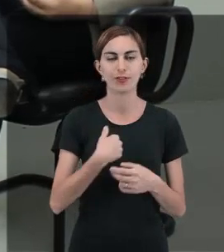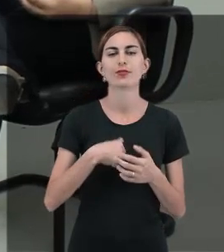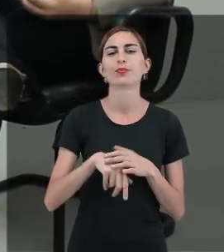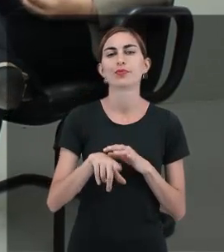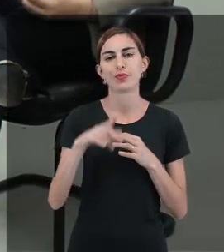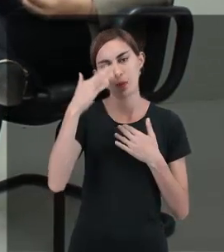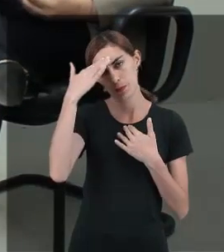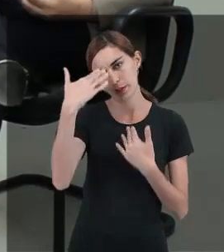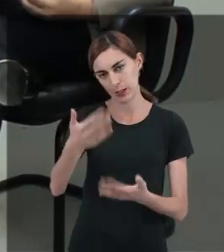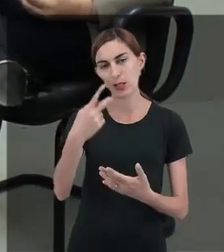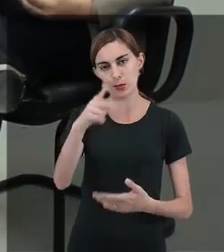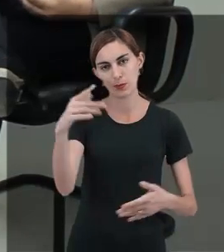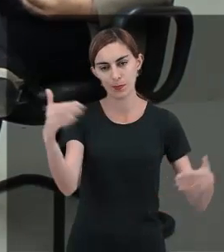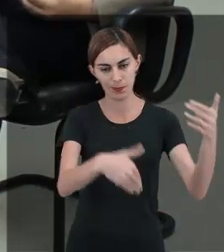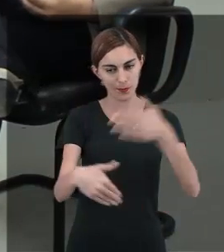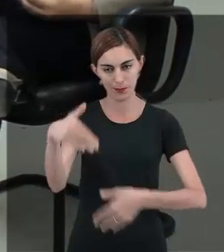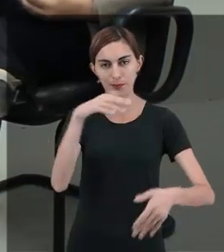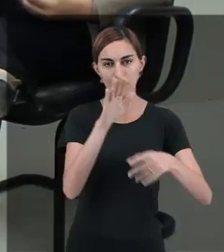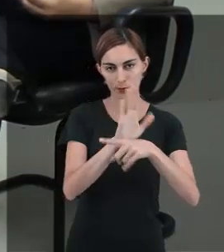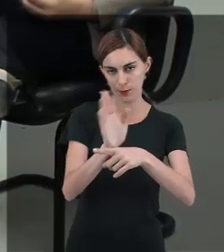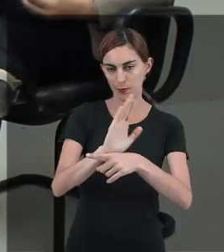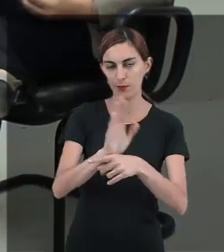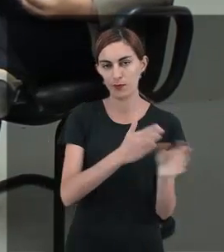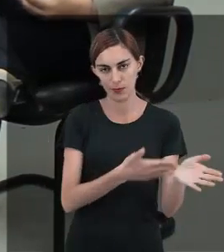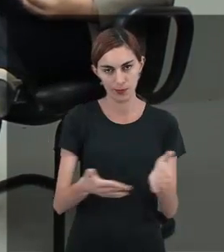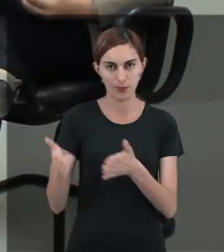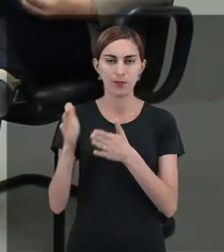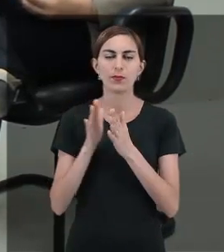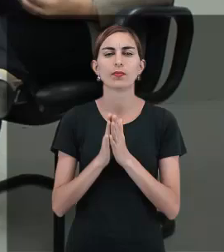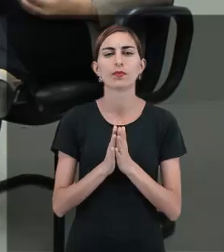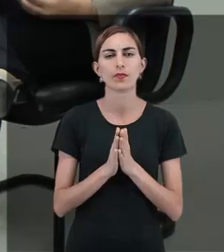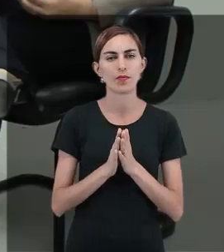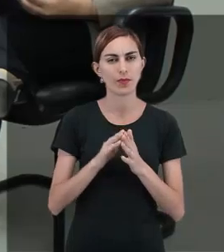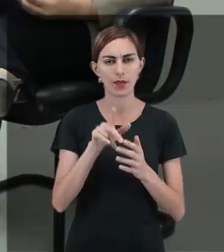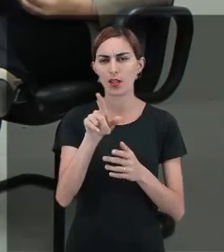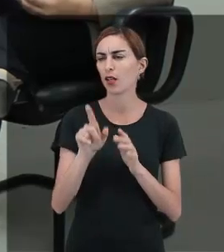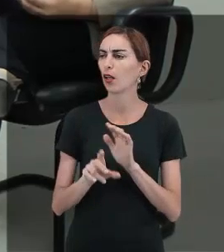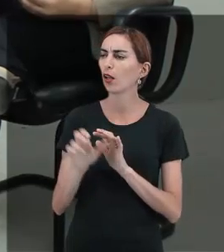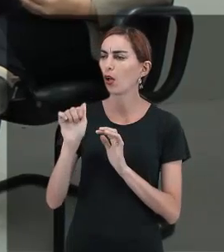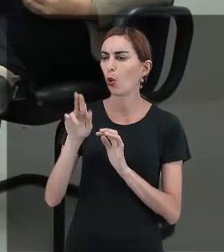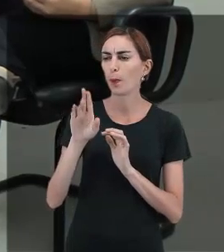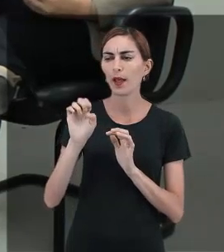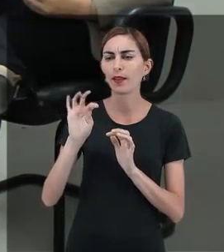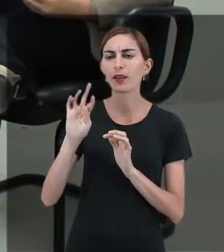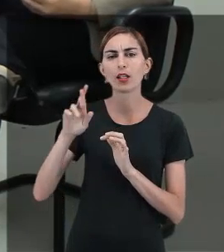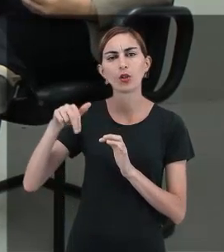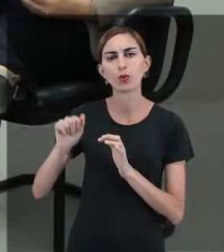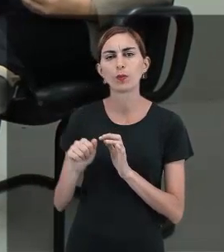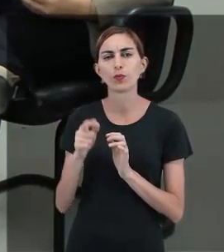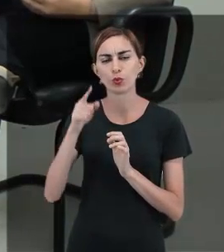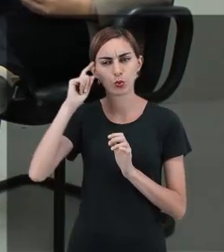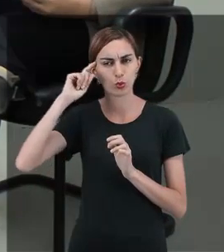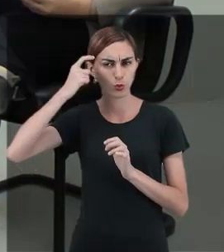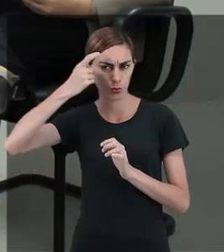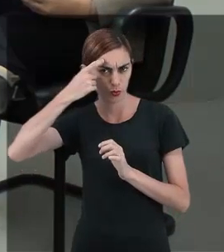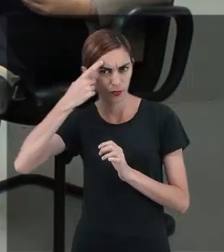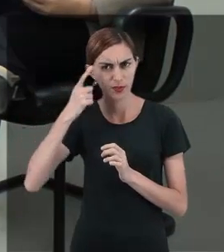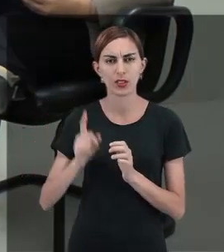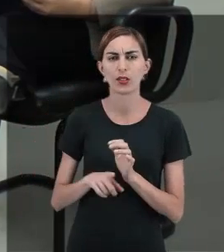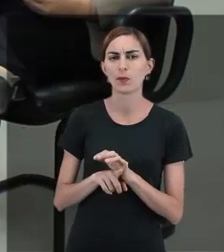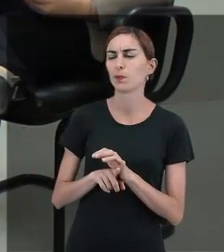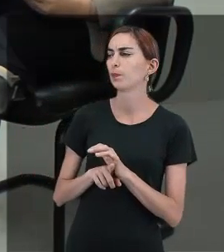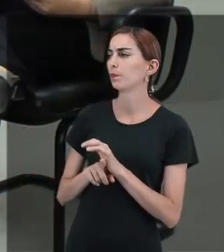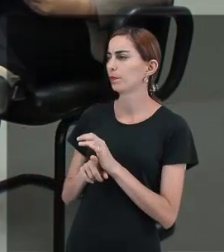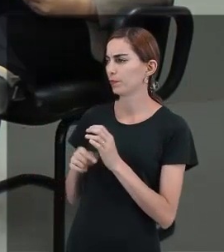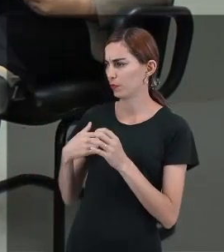Albertino, muito obrigada pela sua participação na nossa videoaula. Prazer é todo meu. Albertino, uma das dúvidas frequentes em relação ao composto